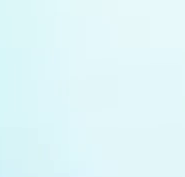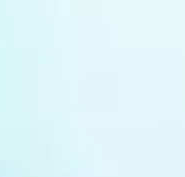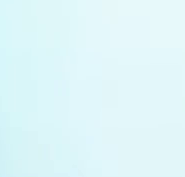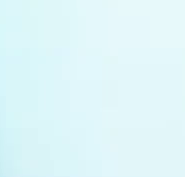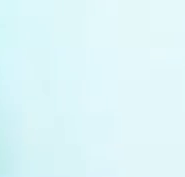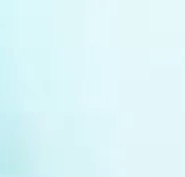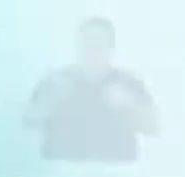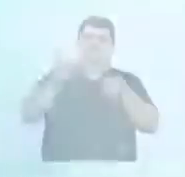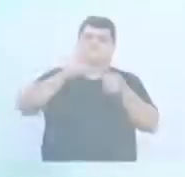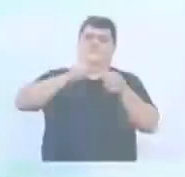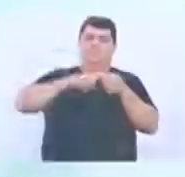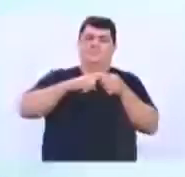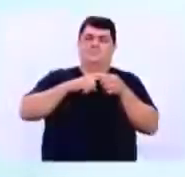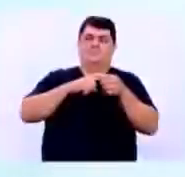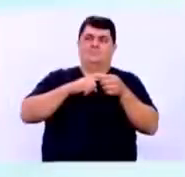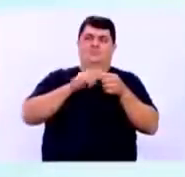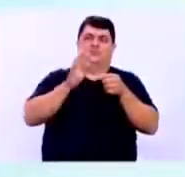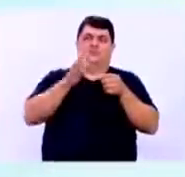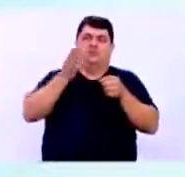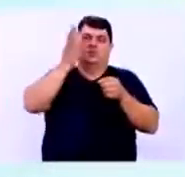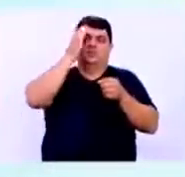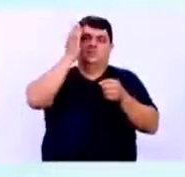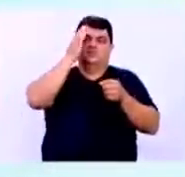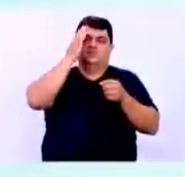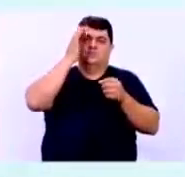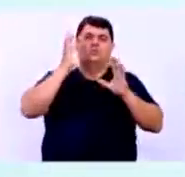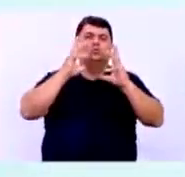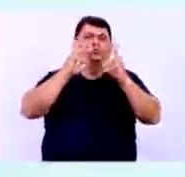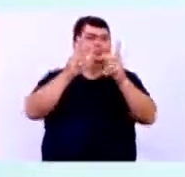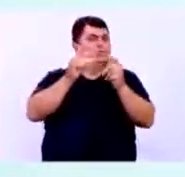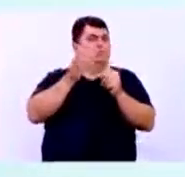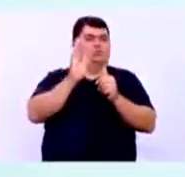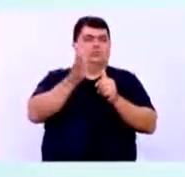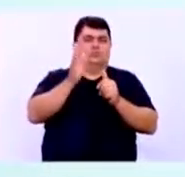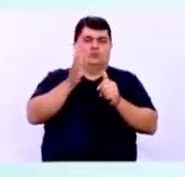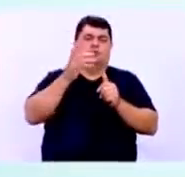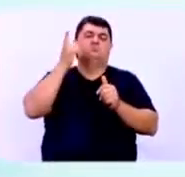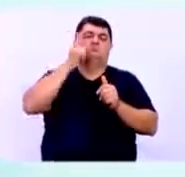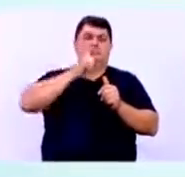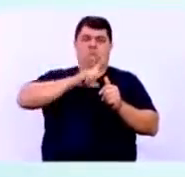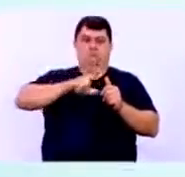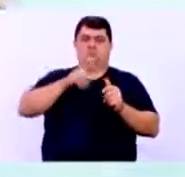É isso aí, pessoal. Já fiquei sabendo que todo mundo conseguiu fazer.